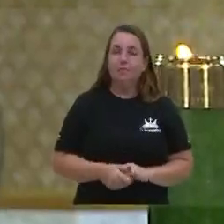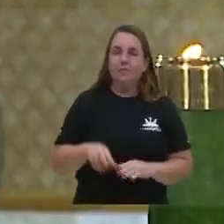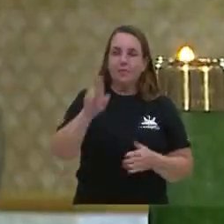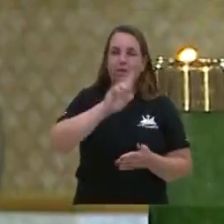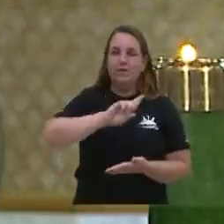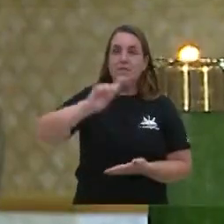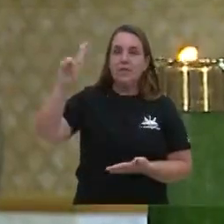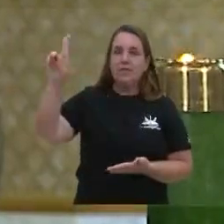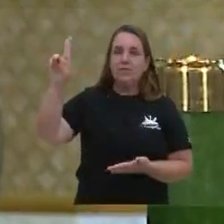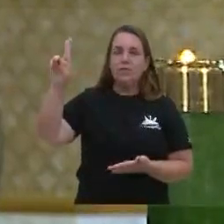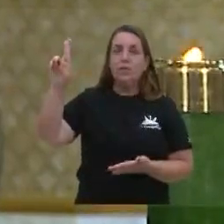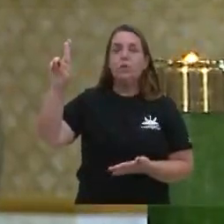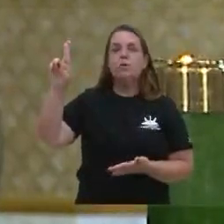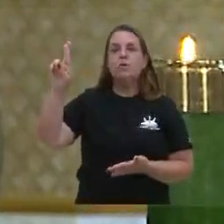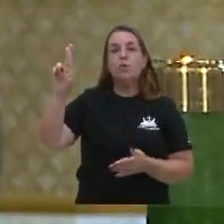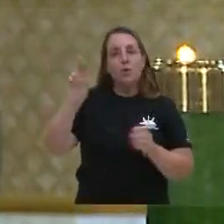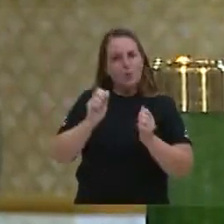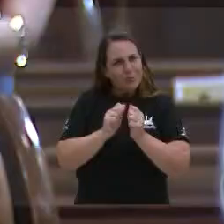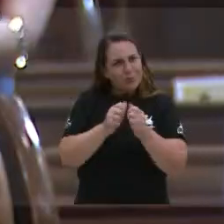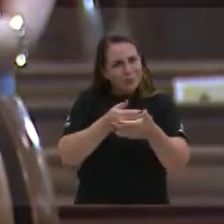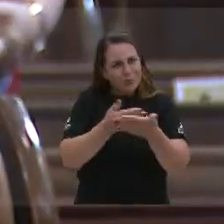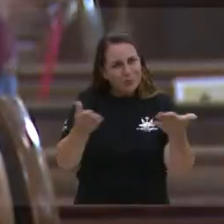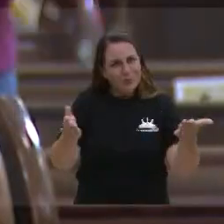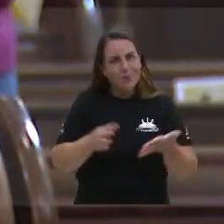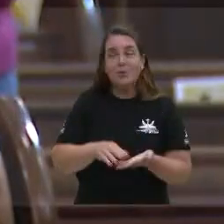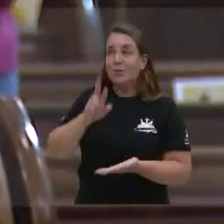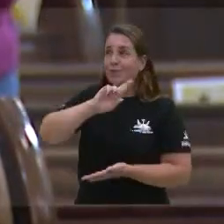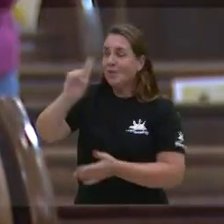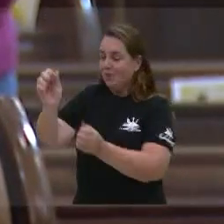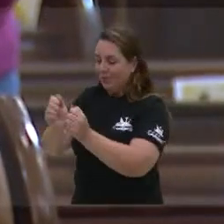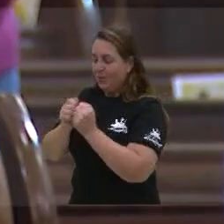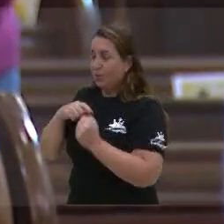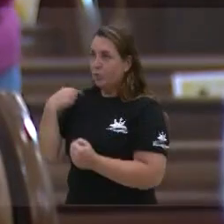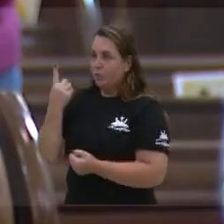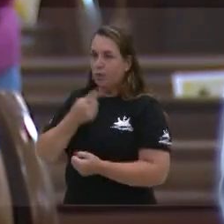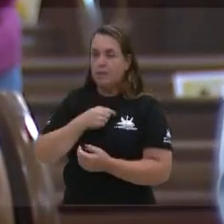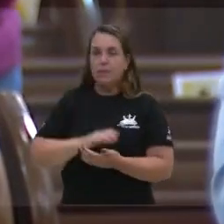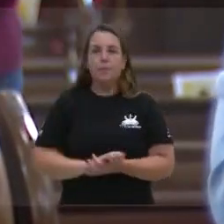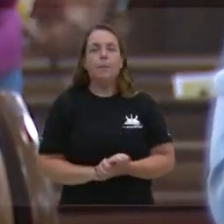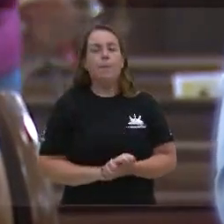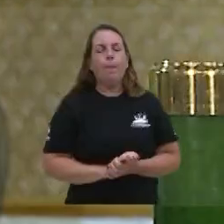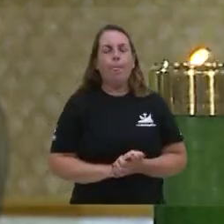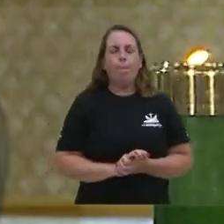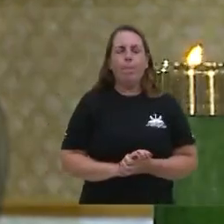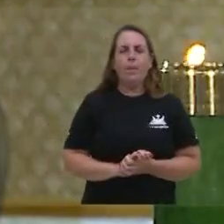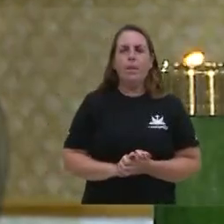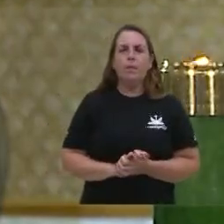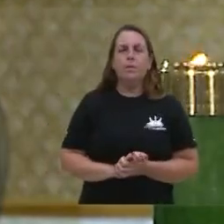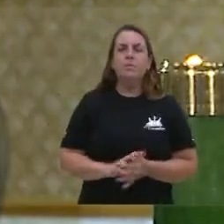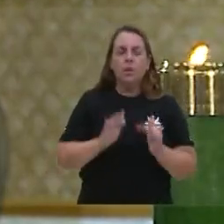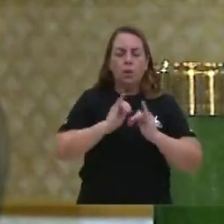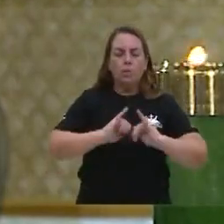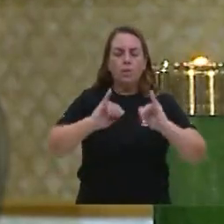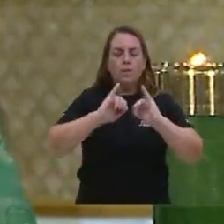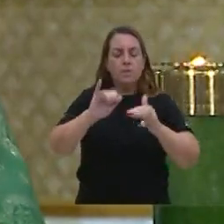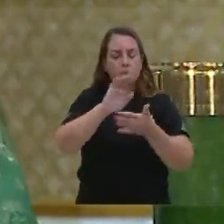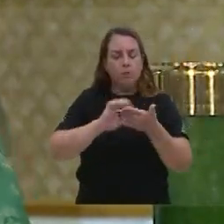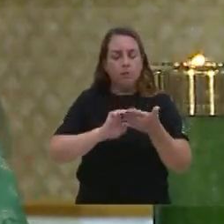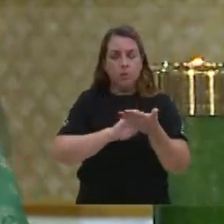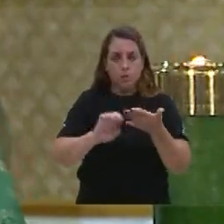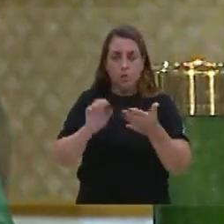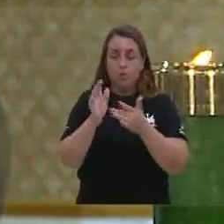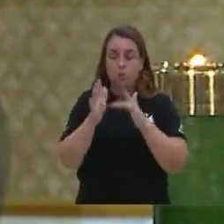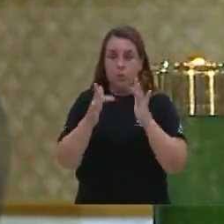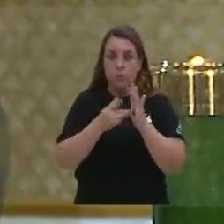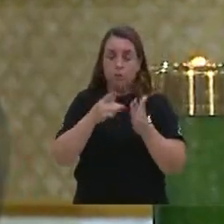O Senhor esteja convosco. Ele está no meio de nós. Proclamação do Evangelho de